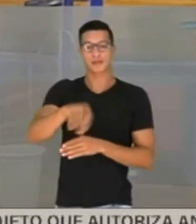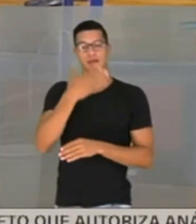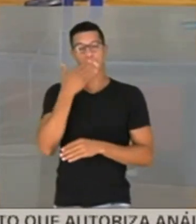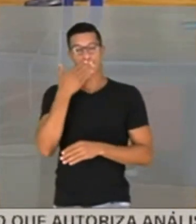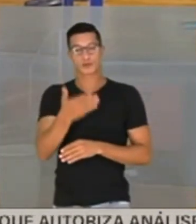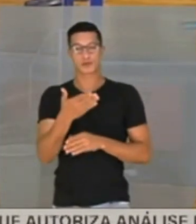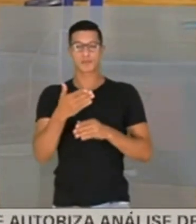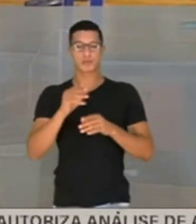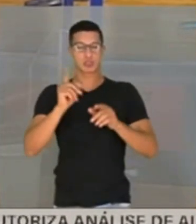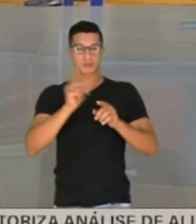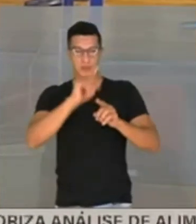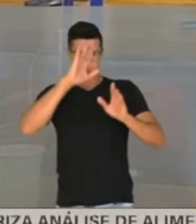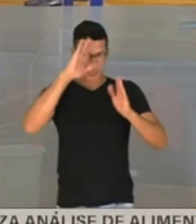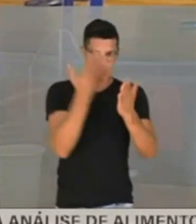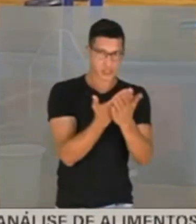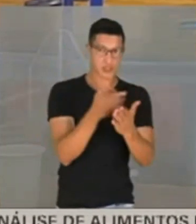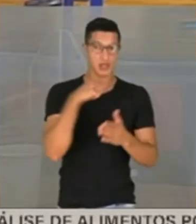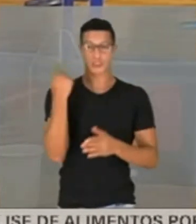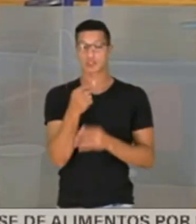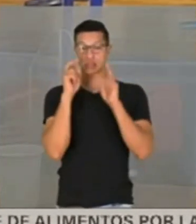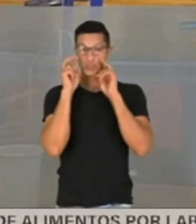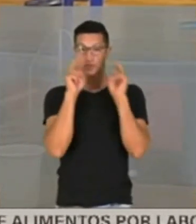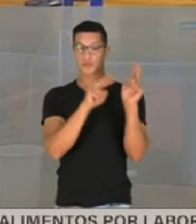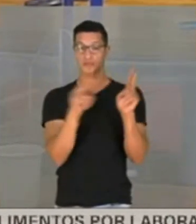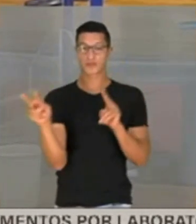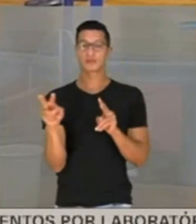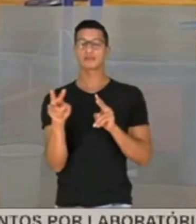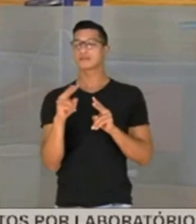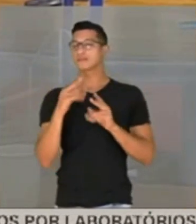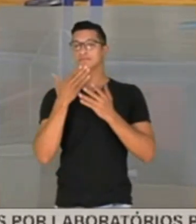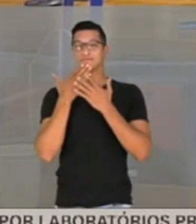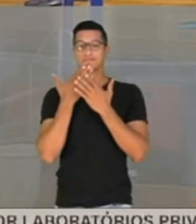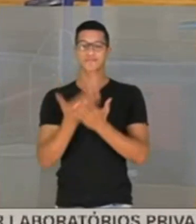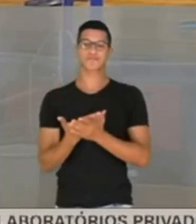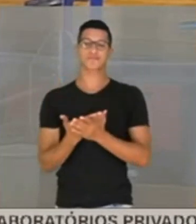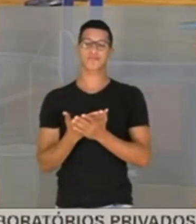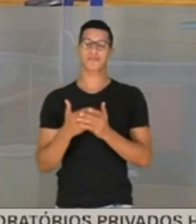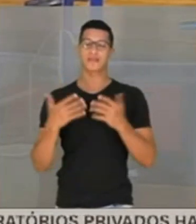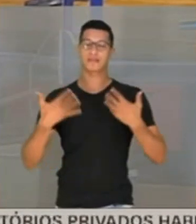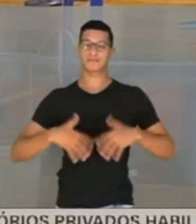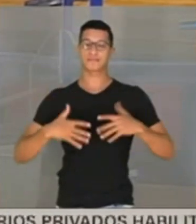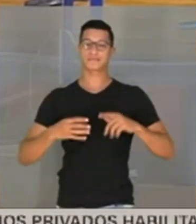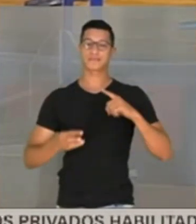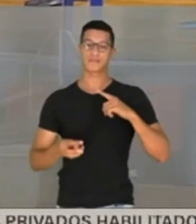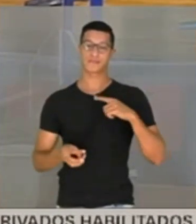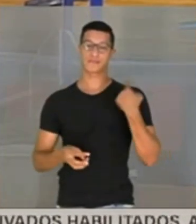de descrédito que a gente vê estarrecedor, crescendo